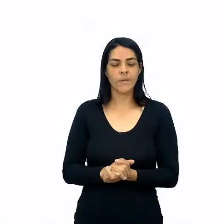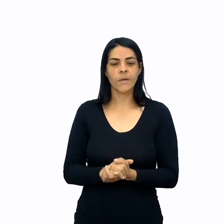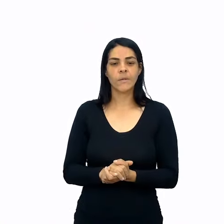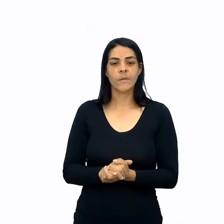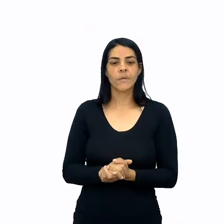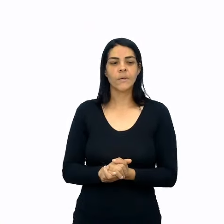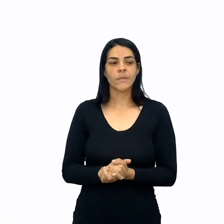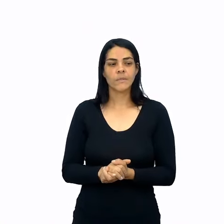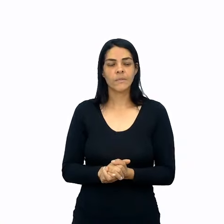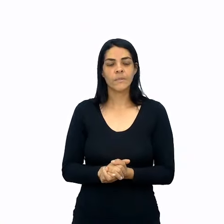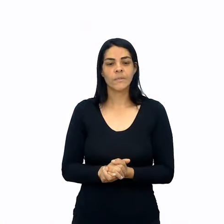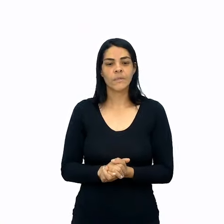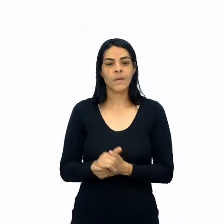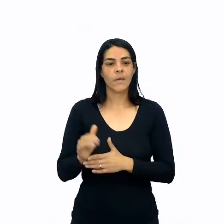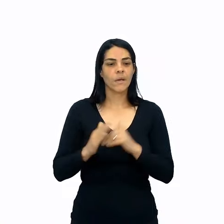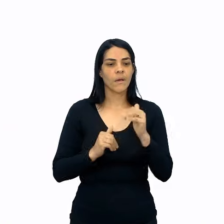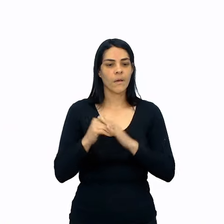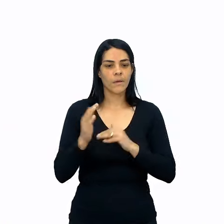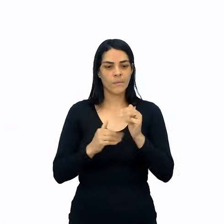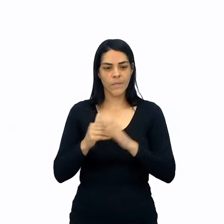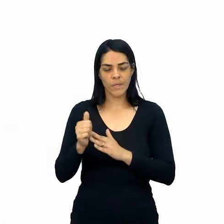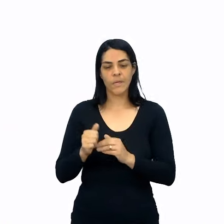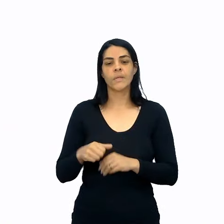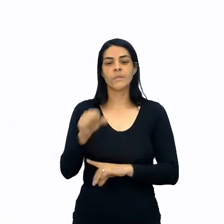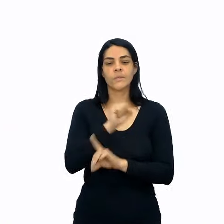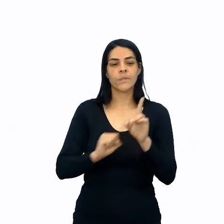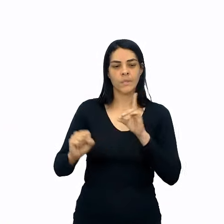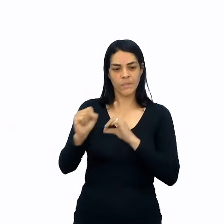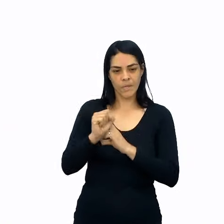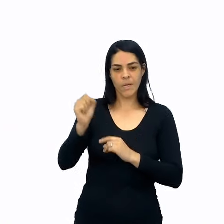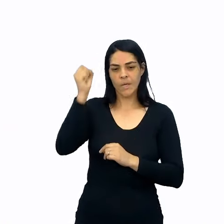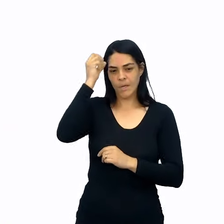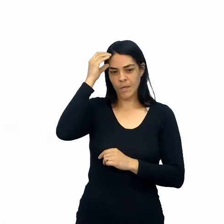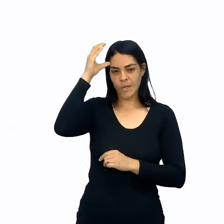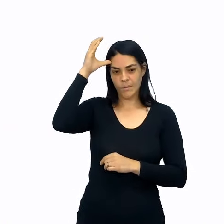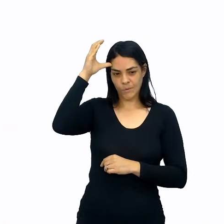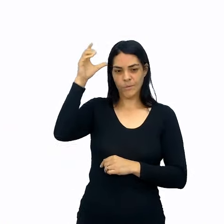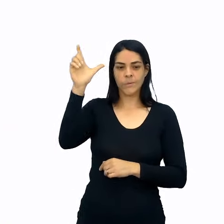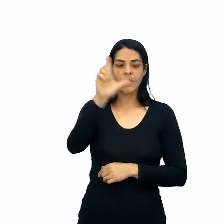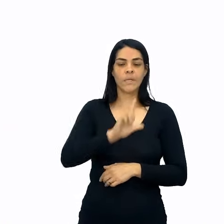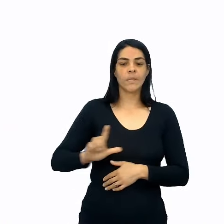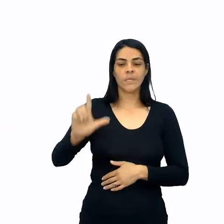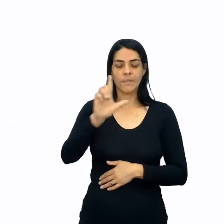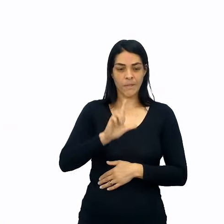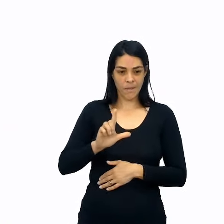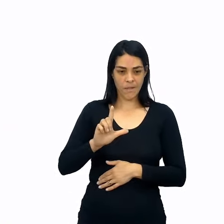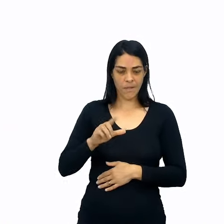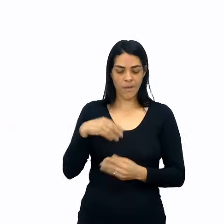sociais de comunicação, nós temos a cultura literária, que como se